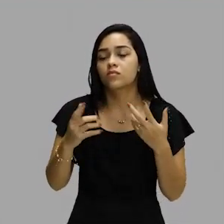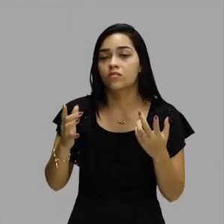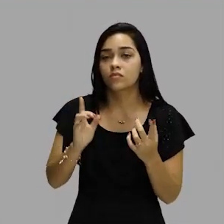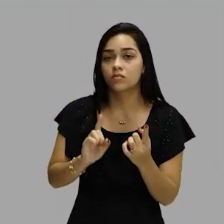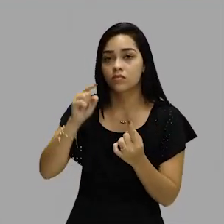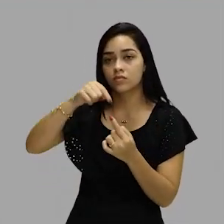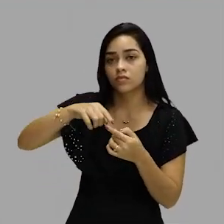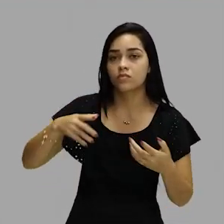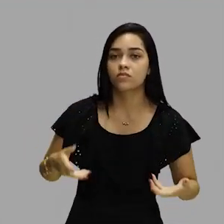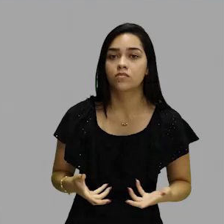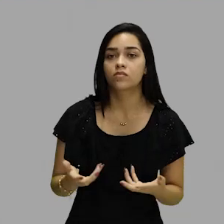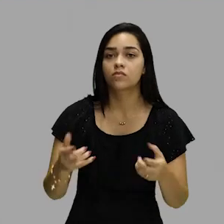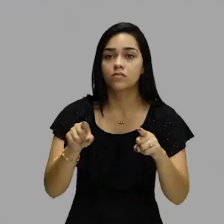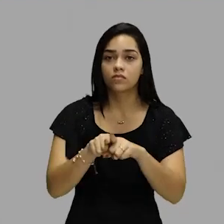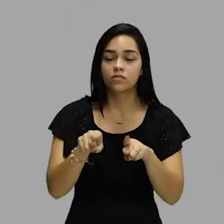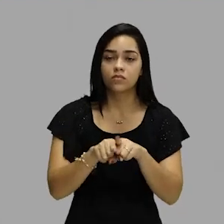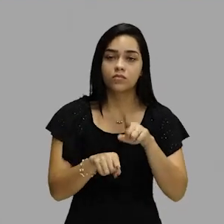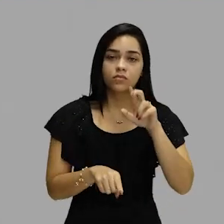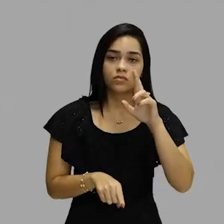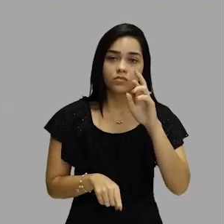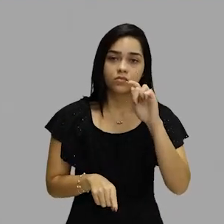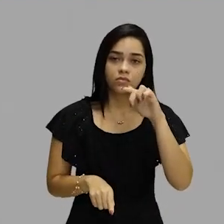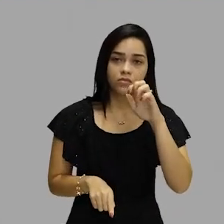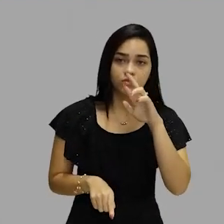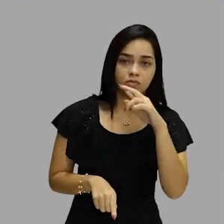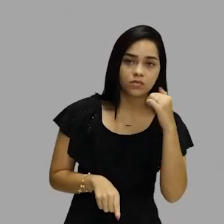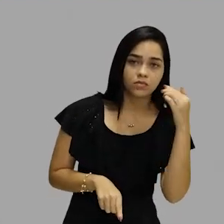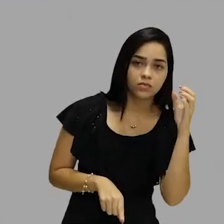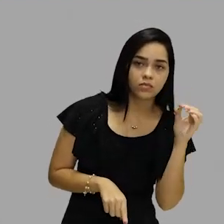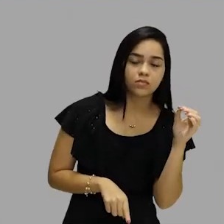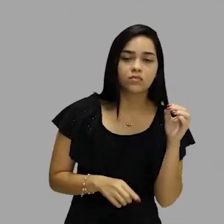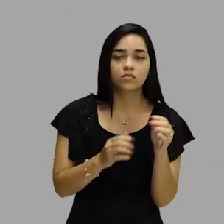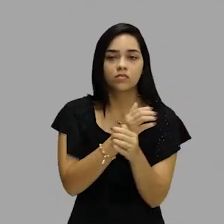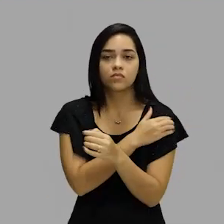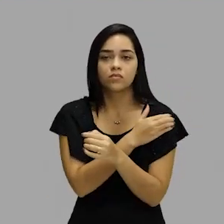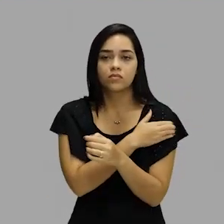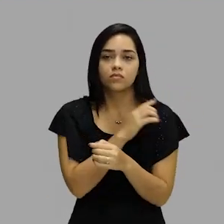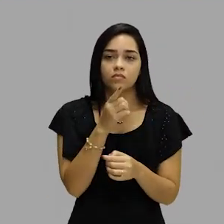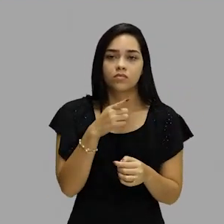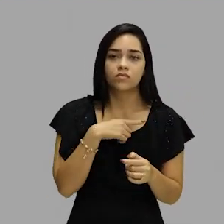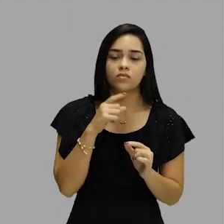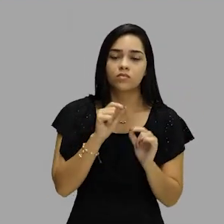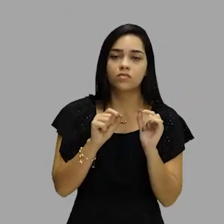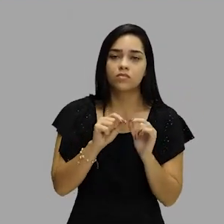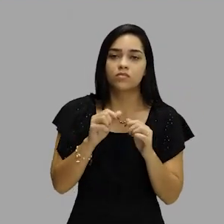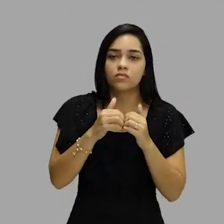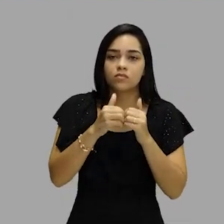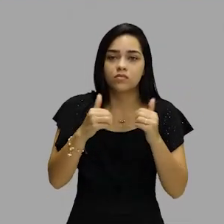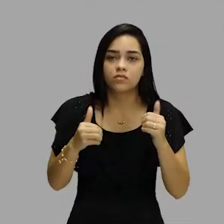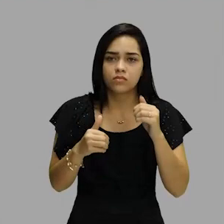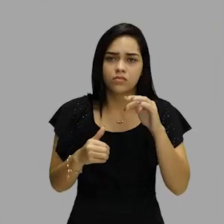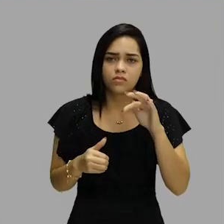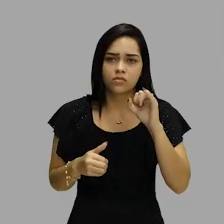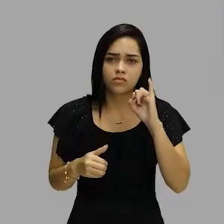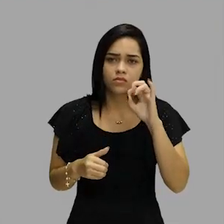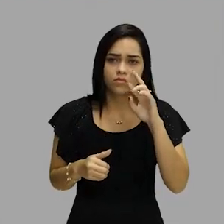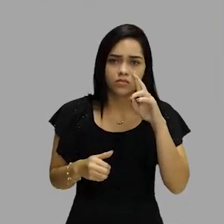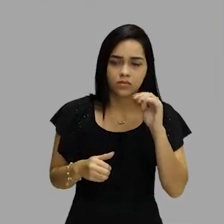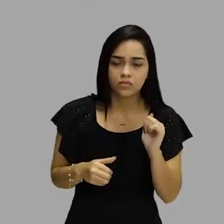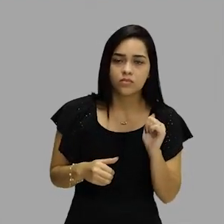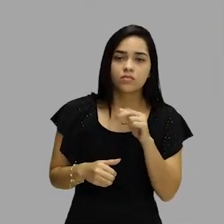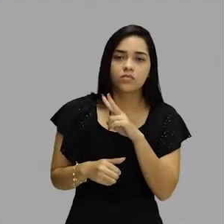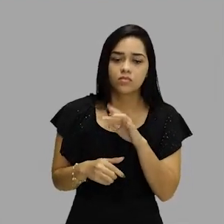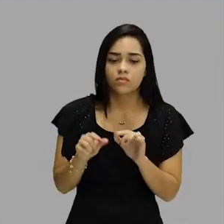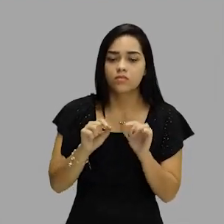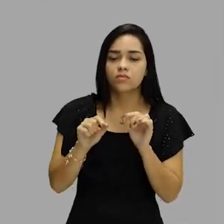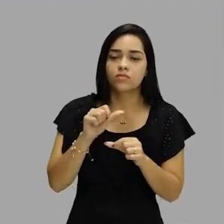para promover a regeneração muscular. Se por acaso você tiver ali algum rompimento de fibra, essas fibras elas